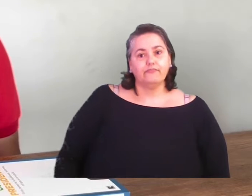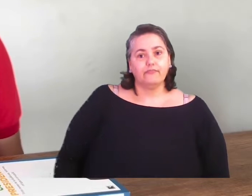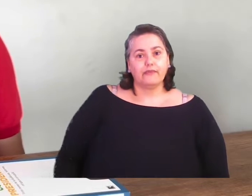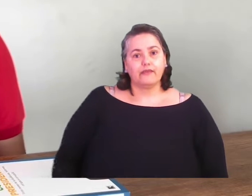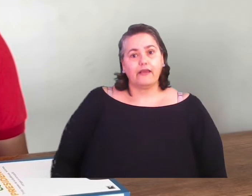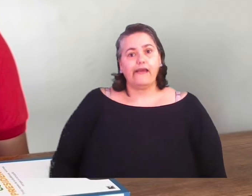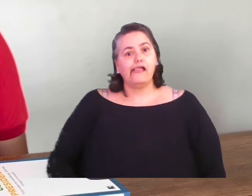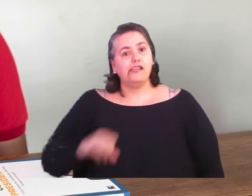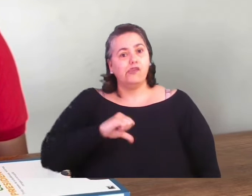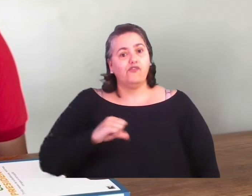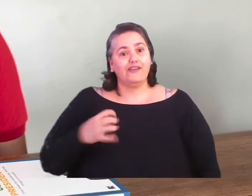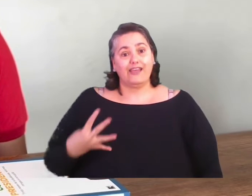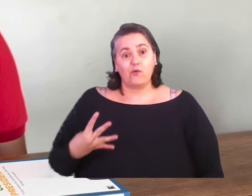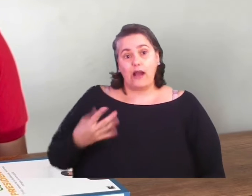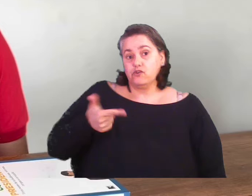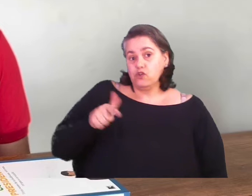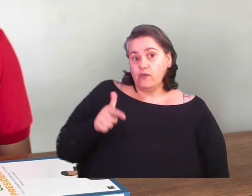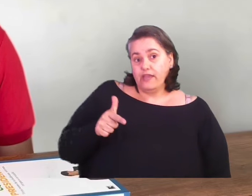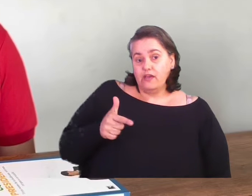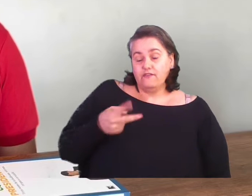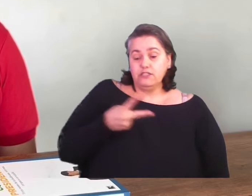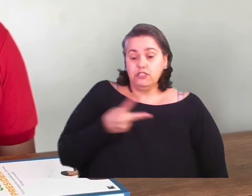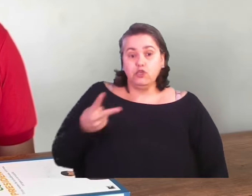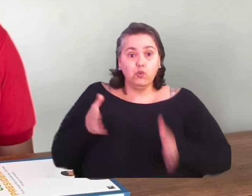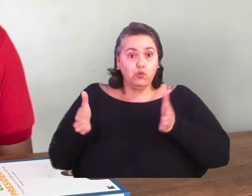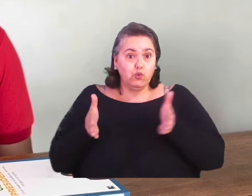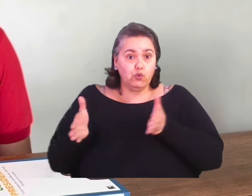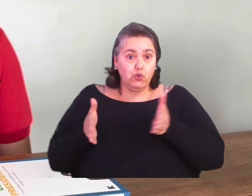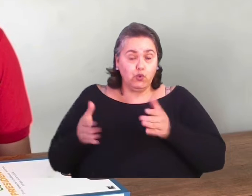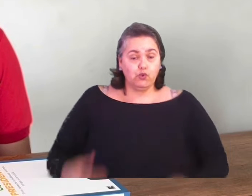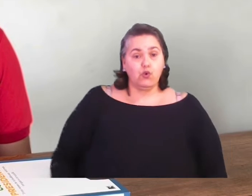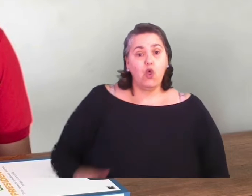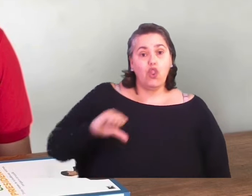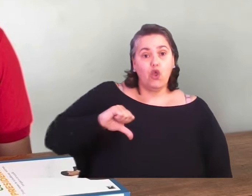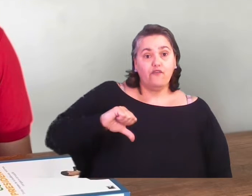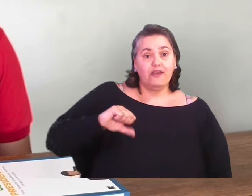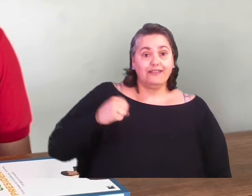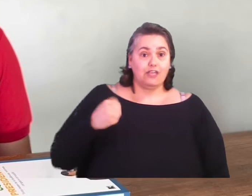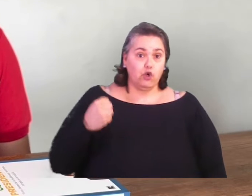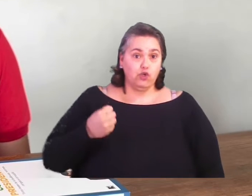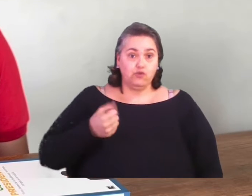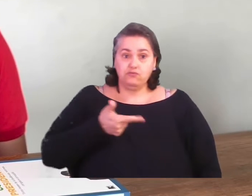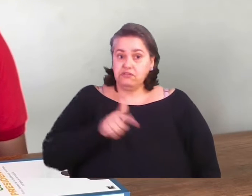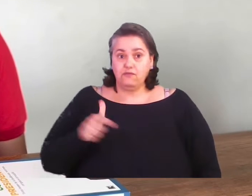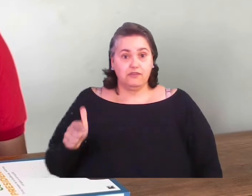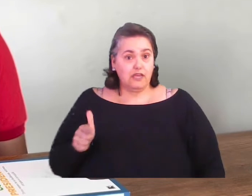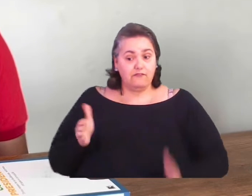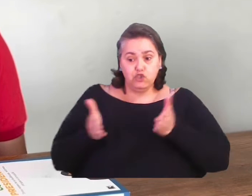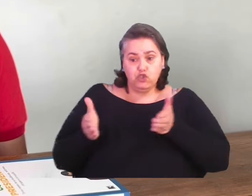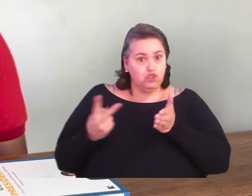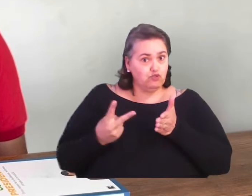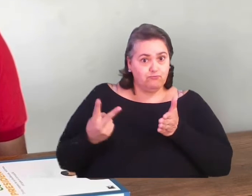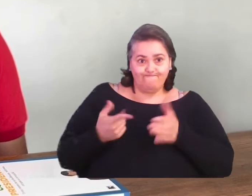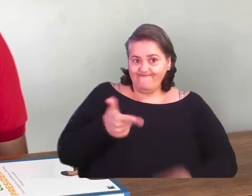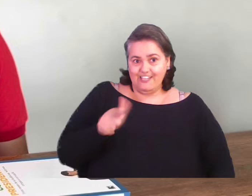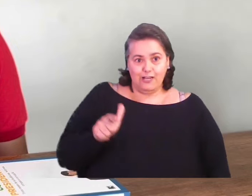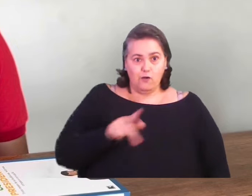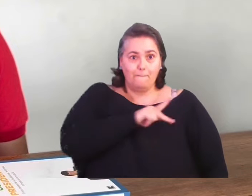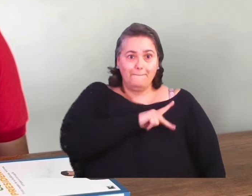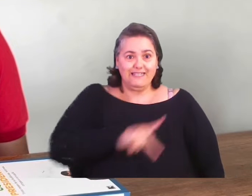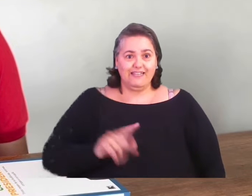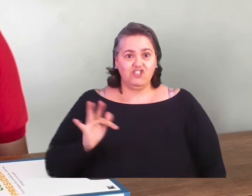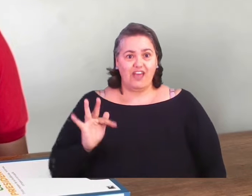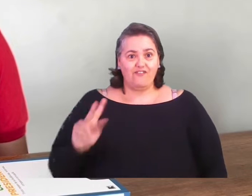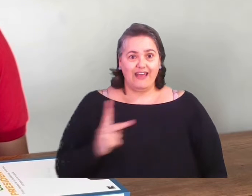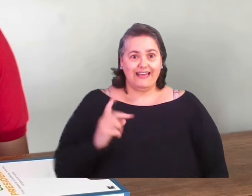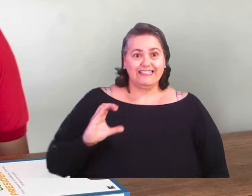Em 94 nós não tivemos segundo turno e em 98 nós também não tivemos segundo turno. O presidente Fernando